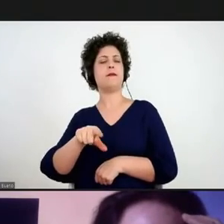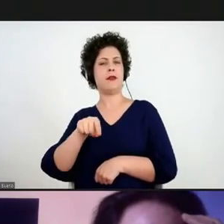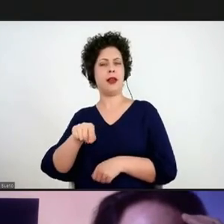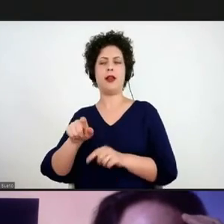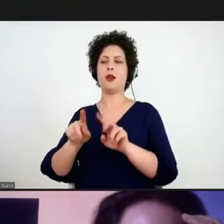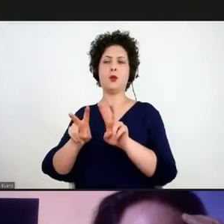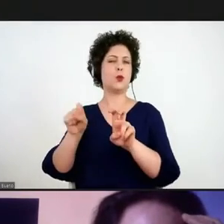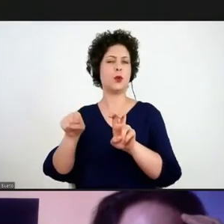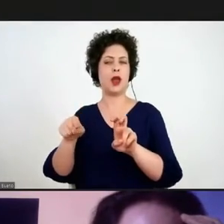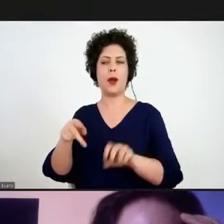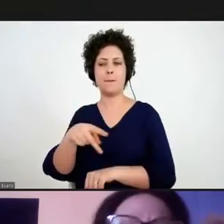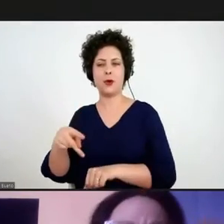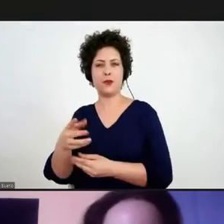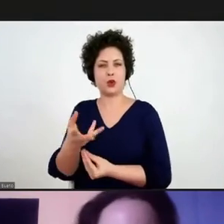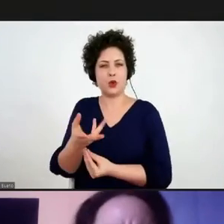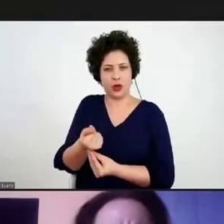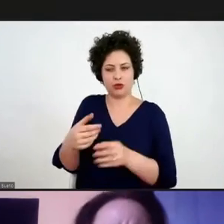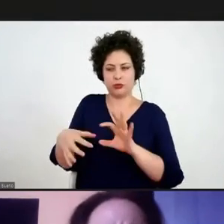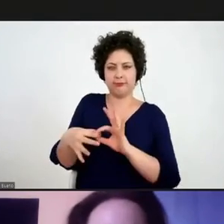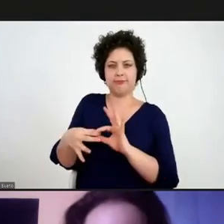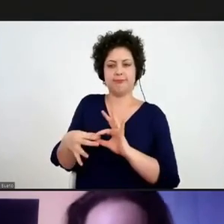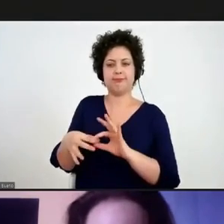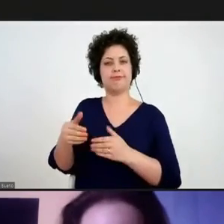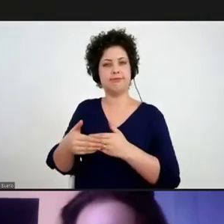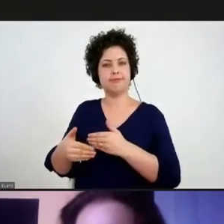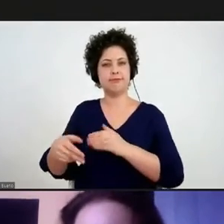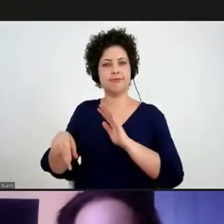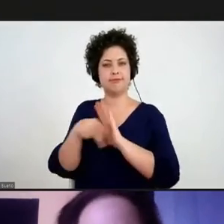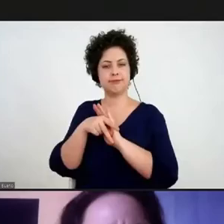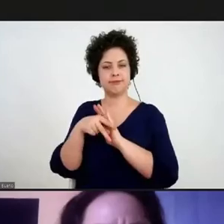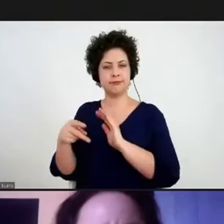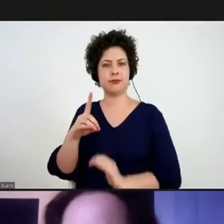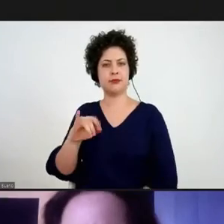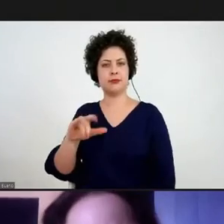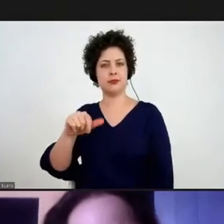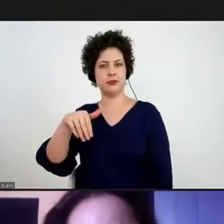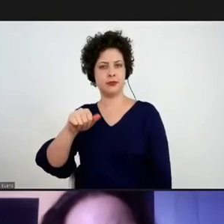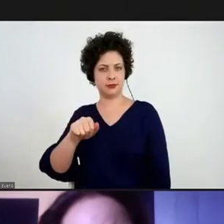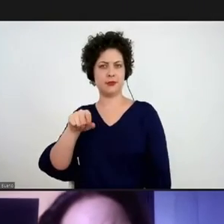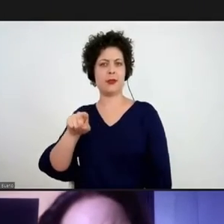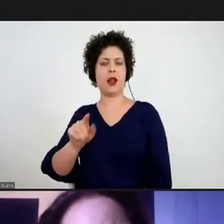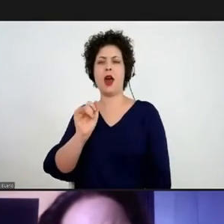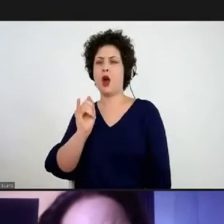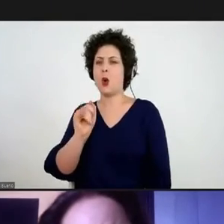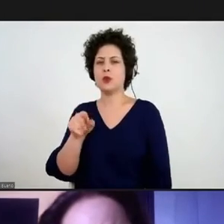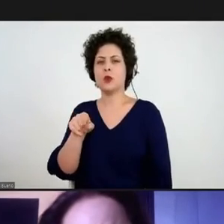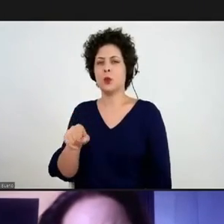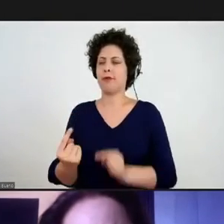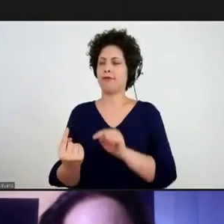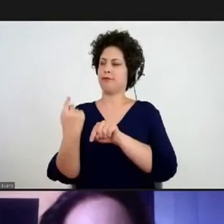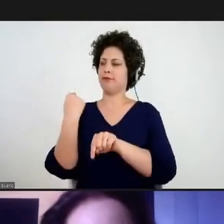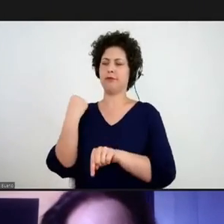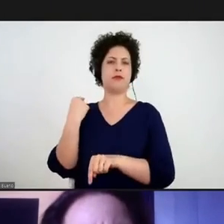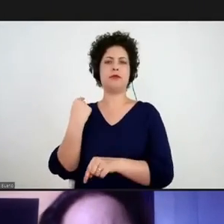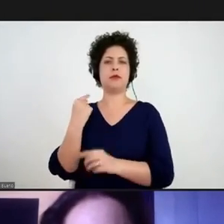questão do professor artista, a partir da própria Dilma. e lembrar do que era a Escola de